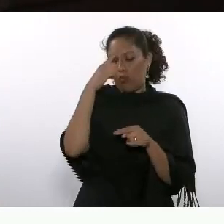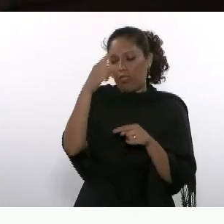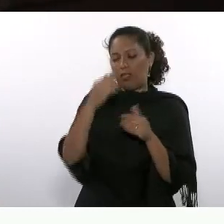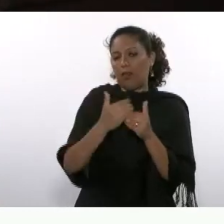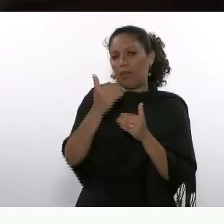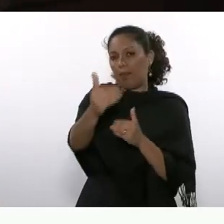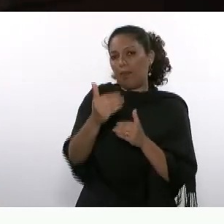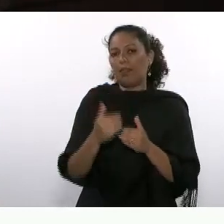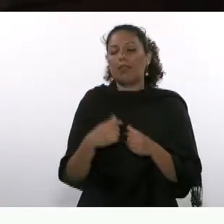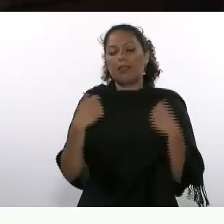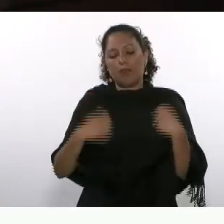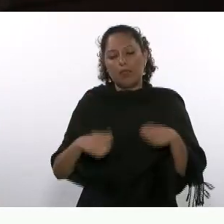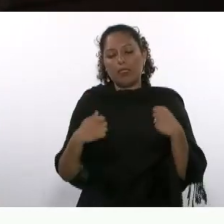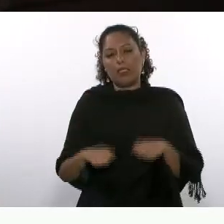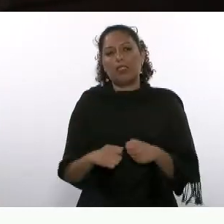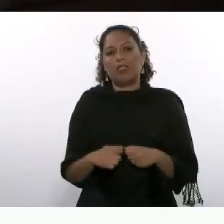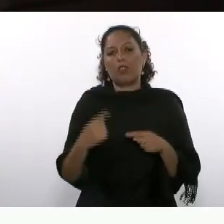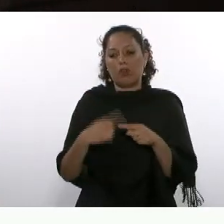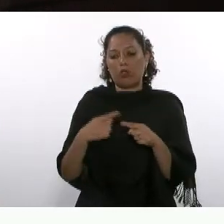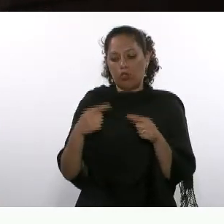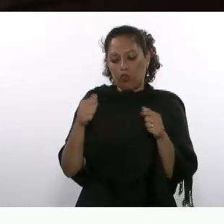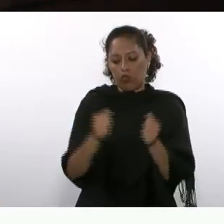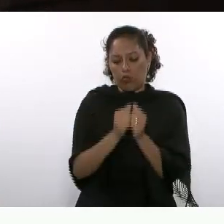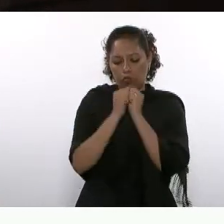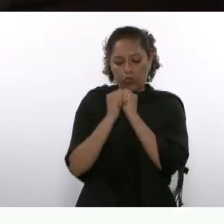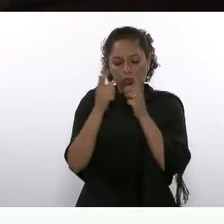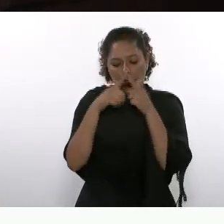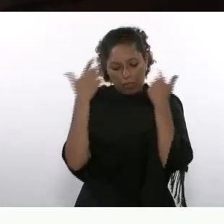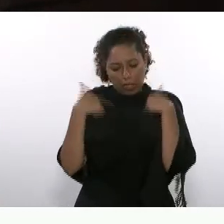nisso, para que a gente possa, através dessa casa, presidente,